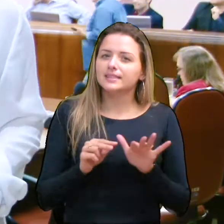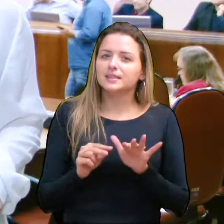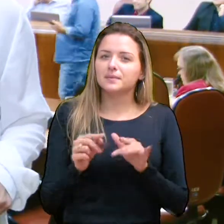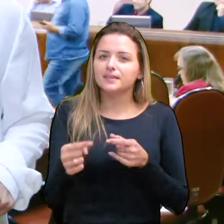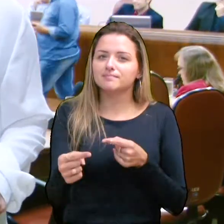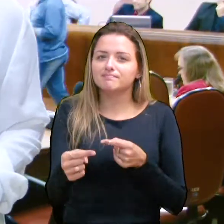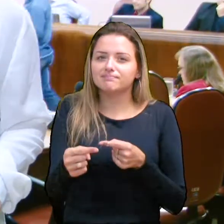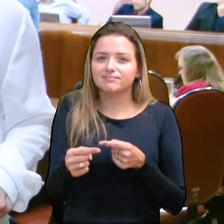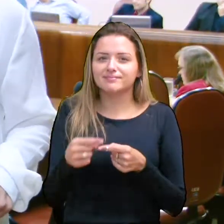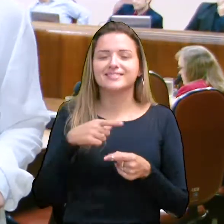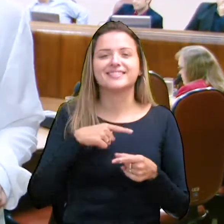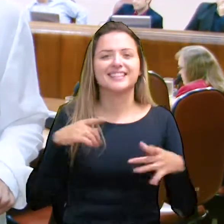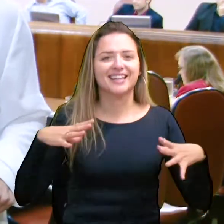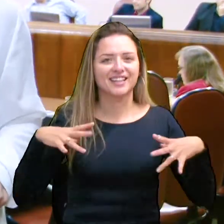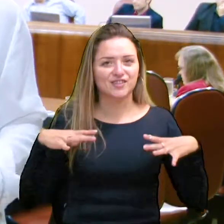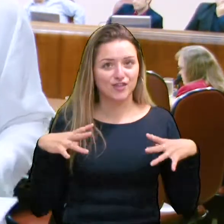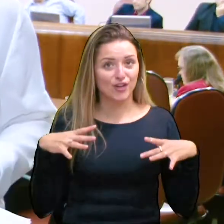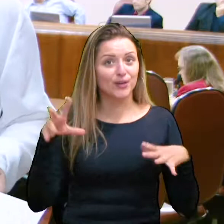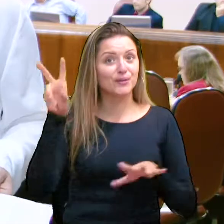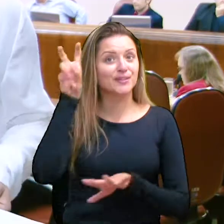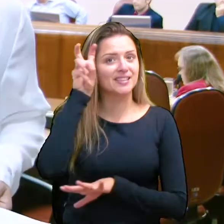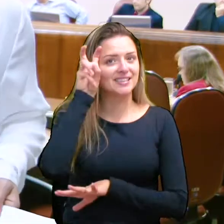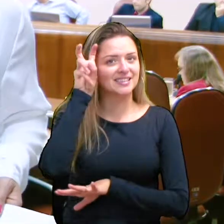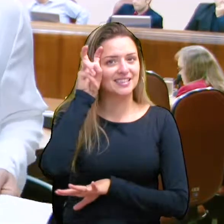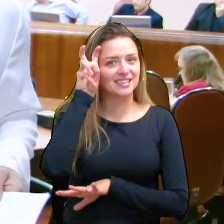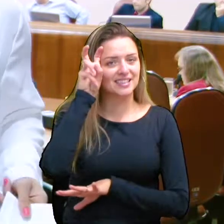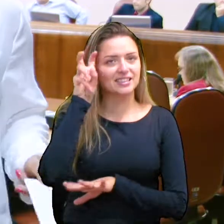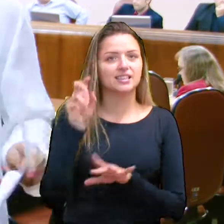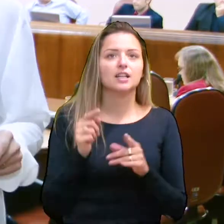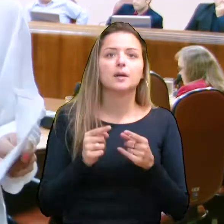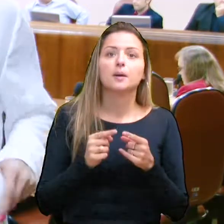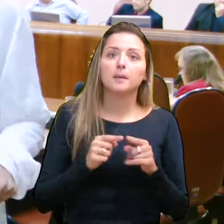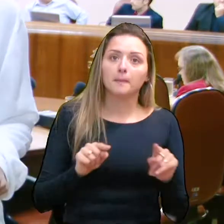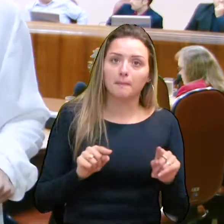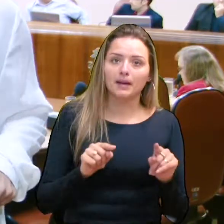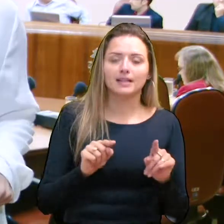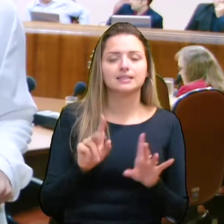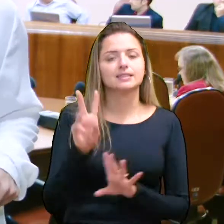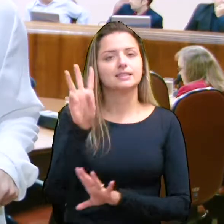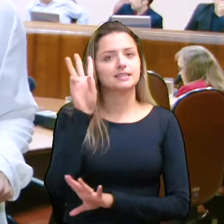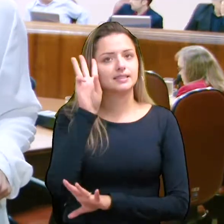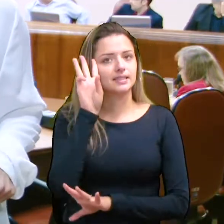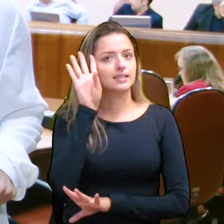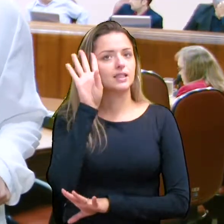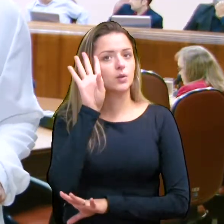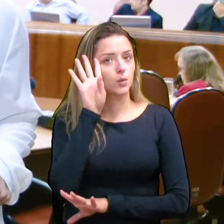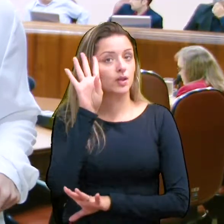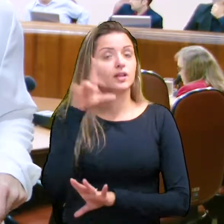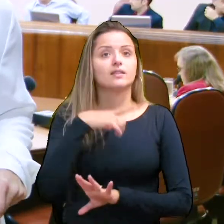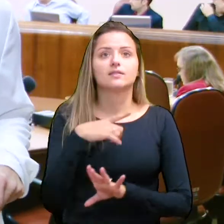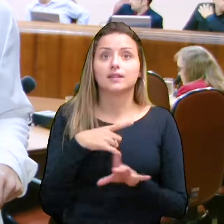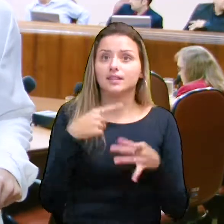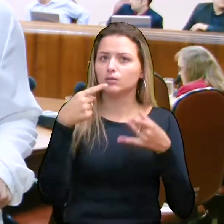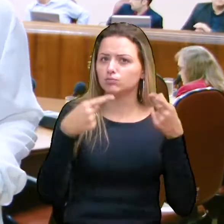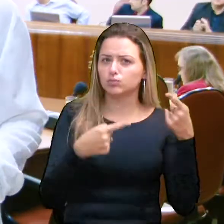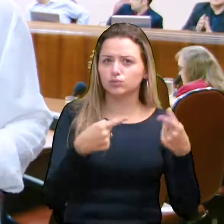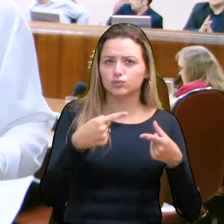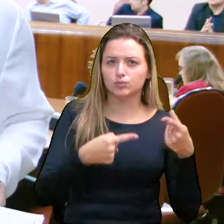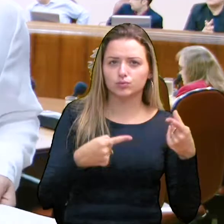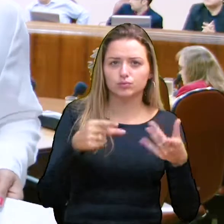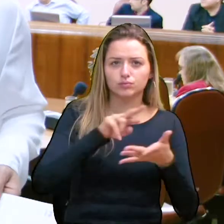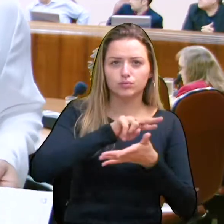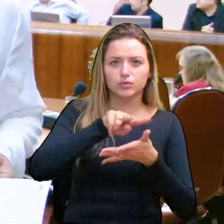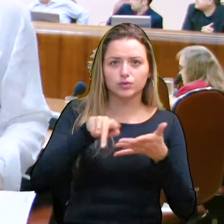curta, temos feriado quinta-feira, mas certamente nesses 2 dias vamos ter muitas discussões